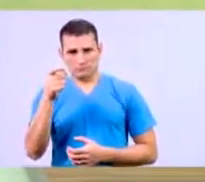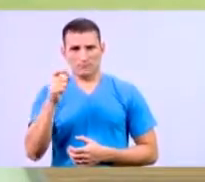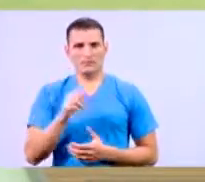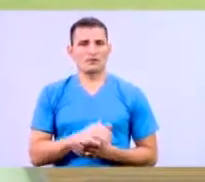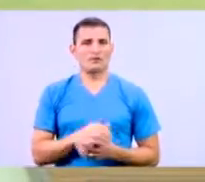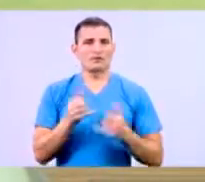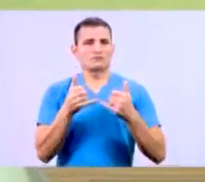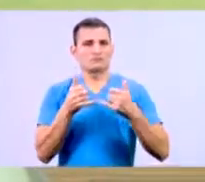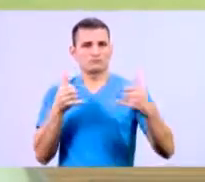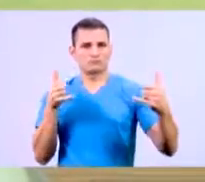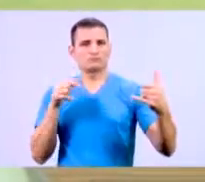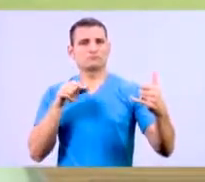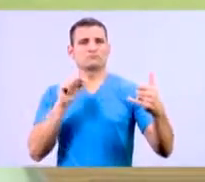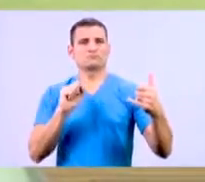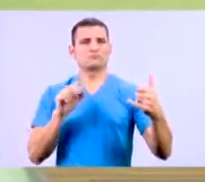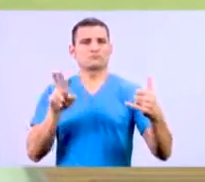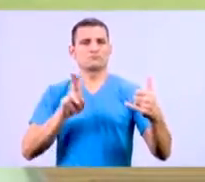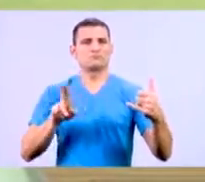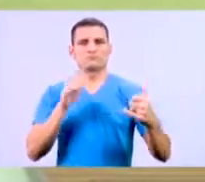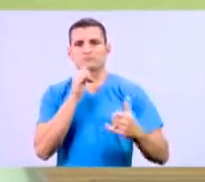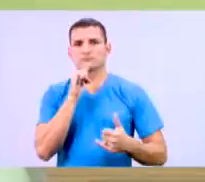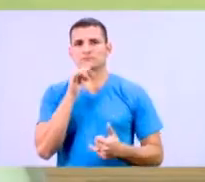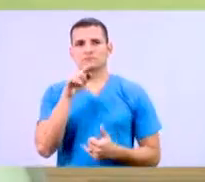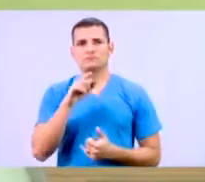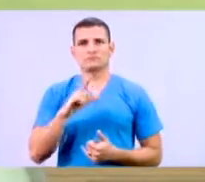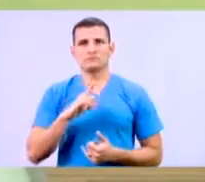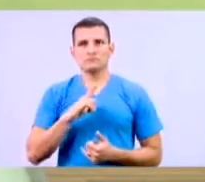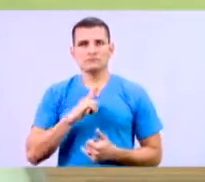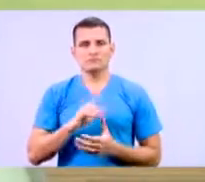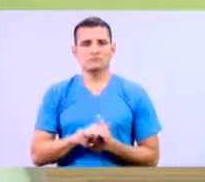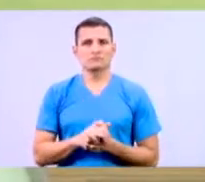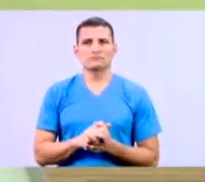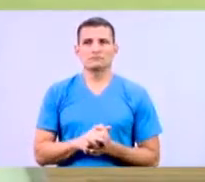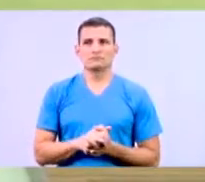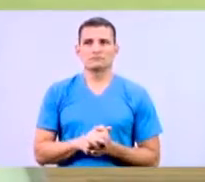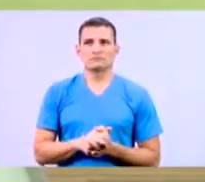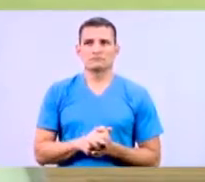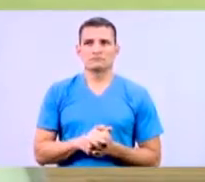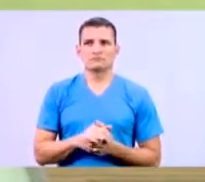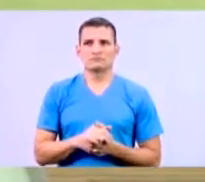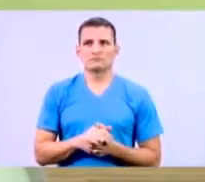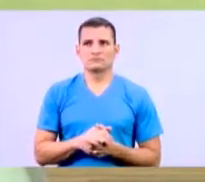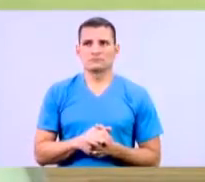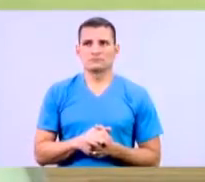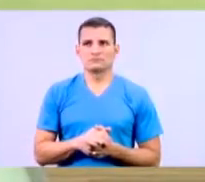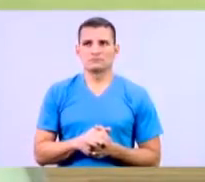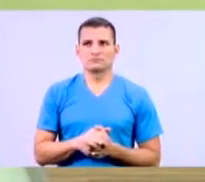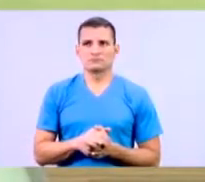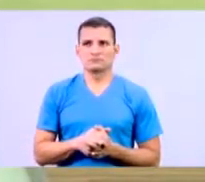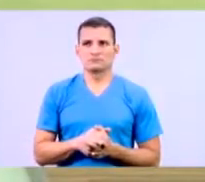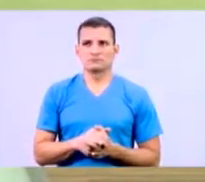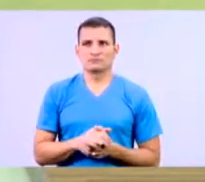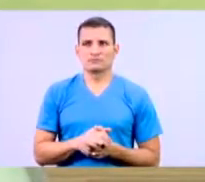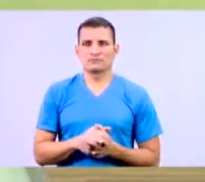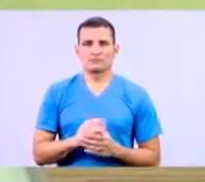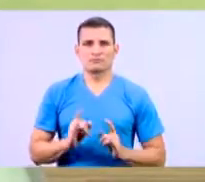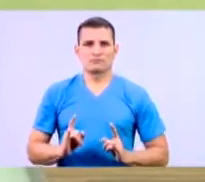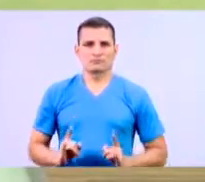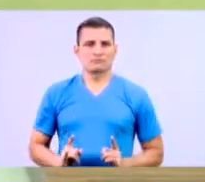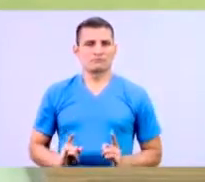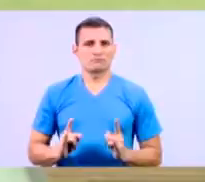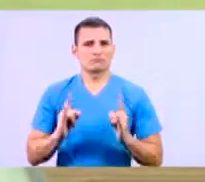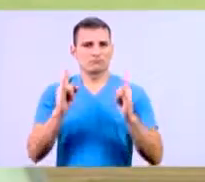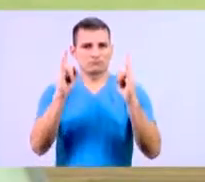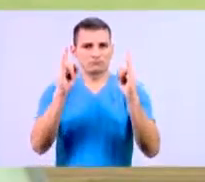também podem ser usados para, por exemplo, você tem prédios que estão separados com mais de 100 metros, você pode